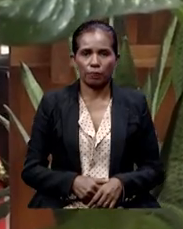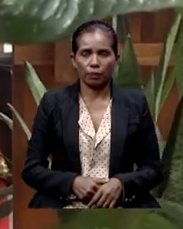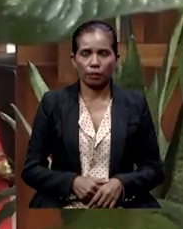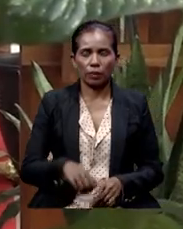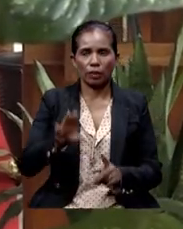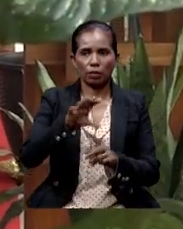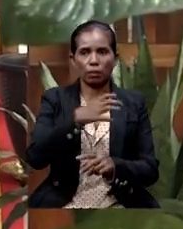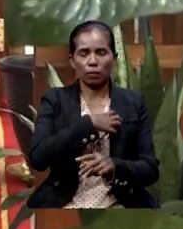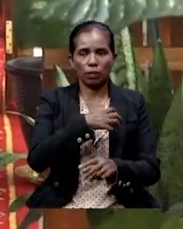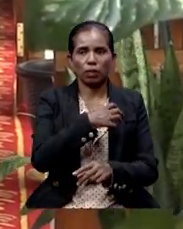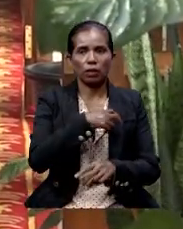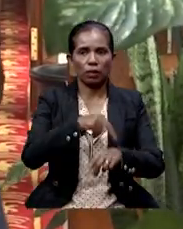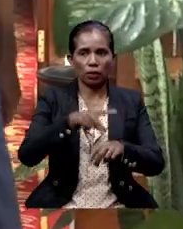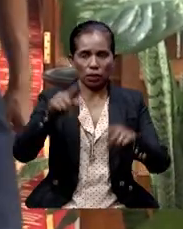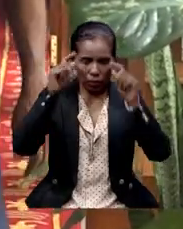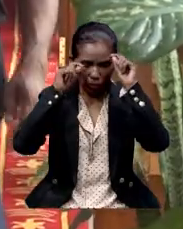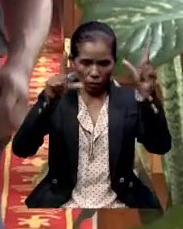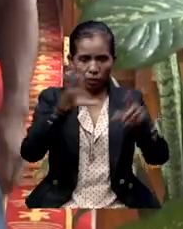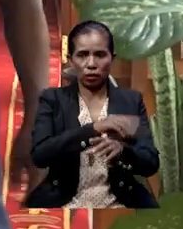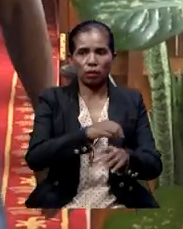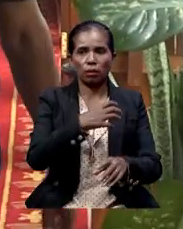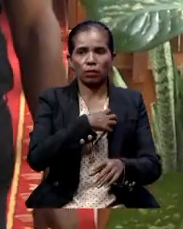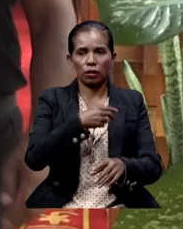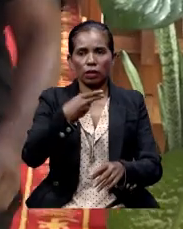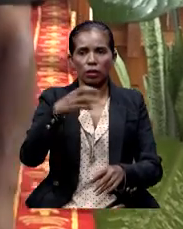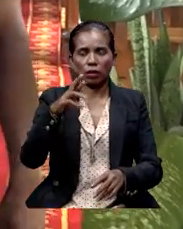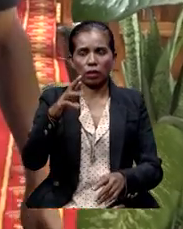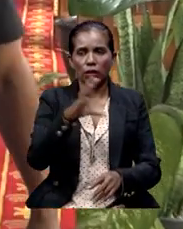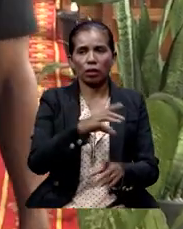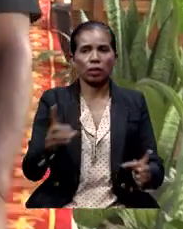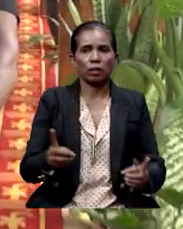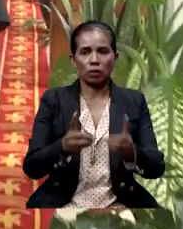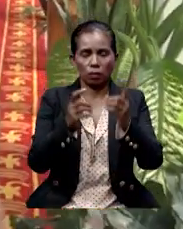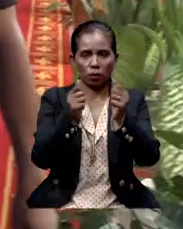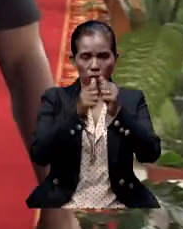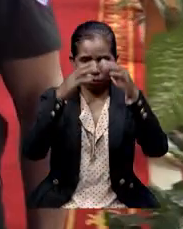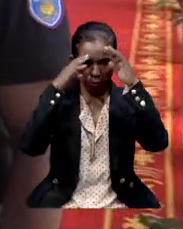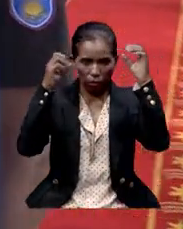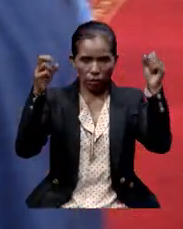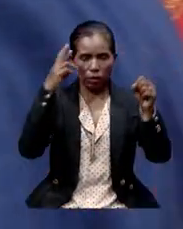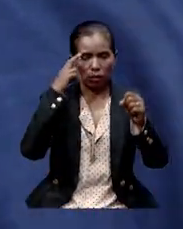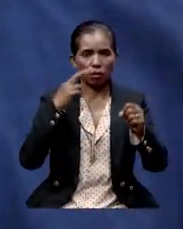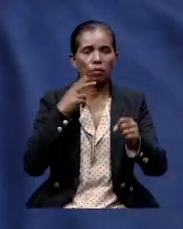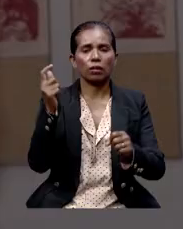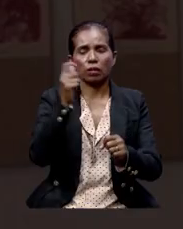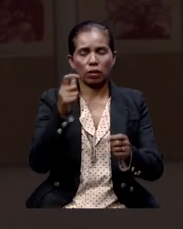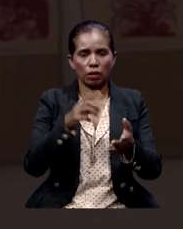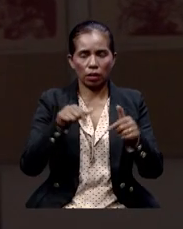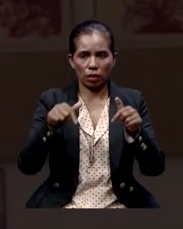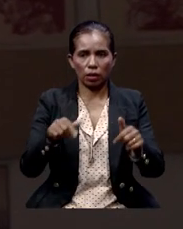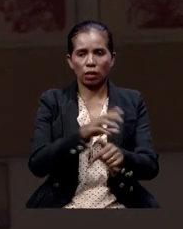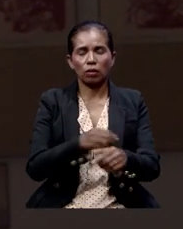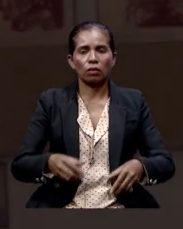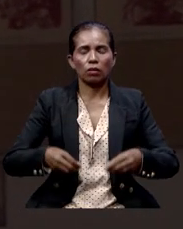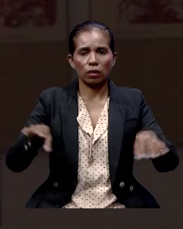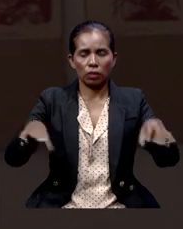Comandante Geral Polícia Nacional Timor Leste, Comissário Geral Polícia Henrique da Costa, assumado ao Presidente da República Zira Mazorta terça, né? Onde atualiza